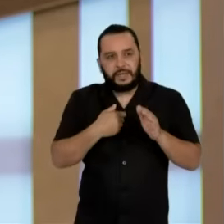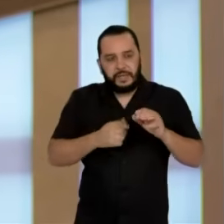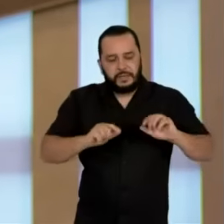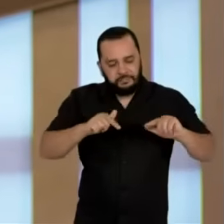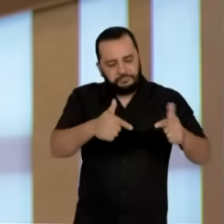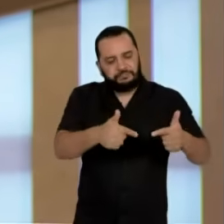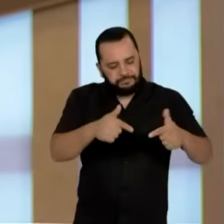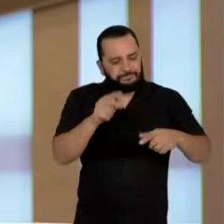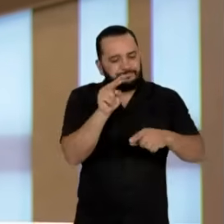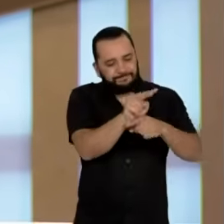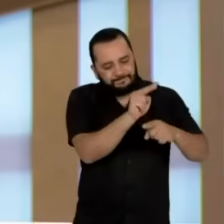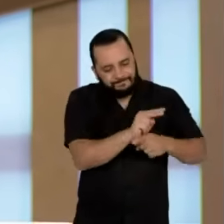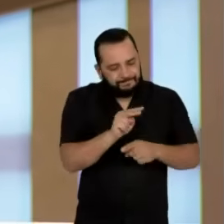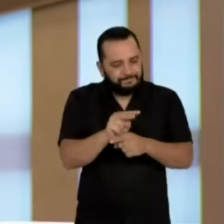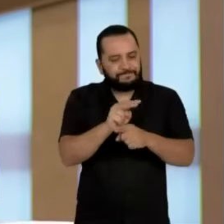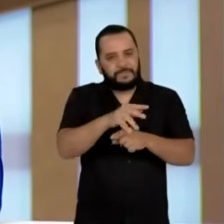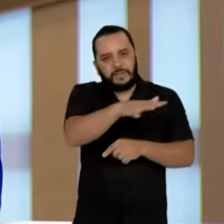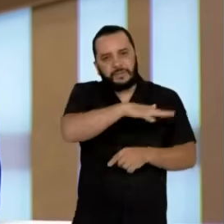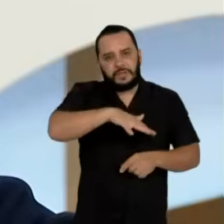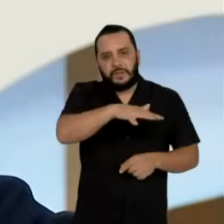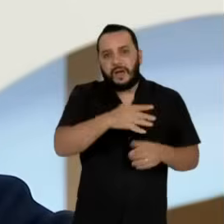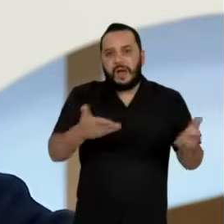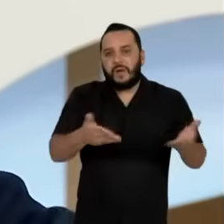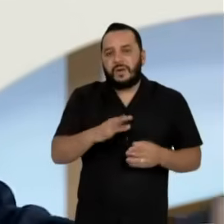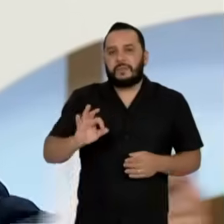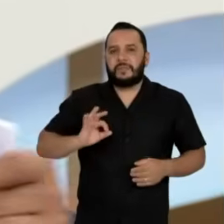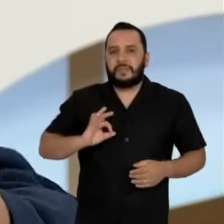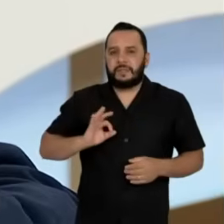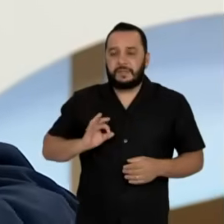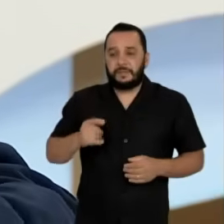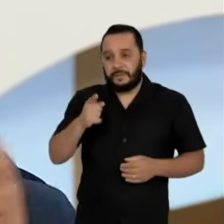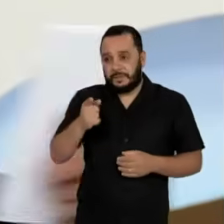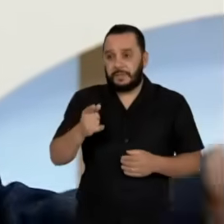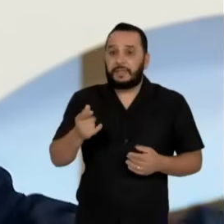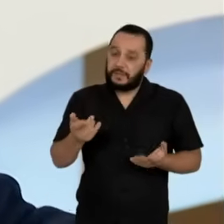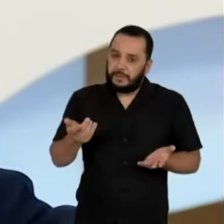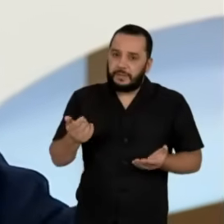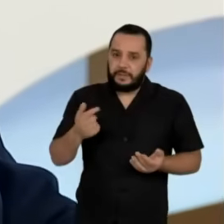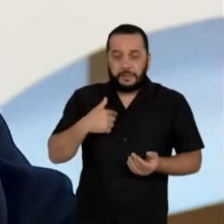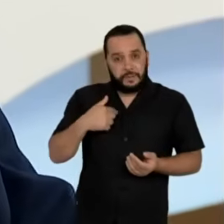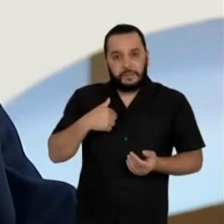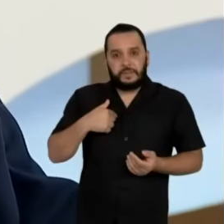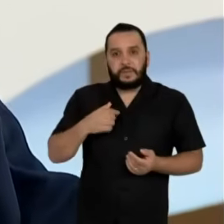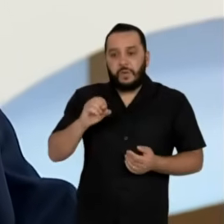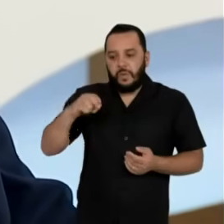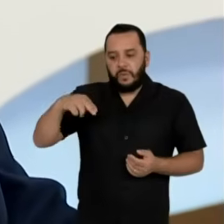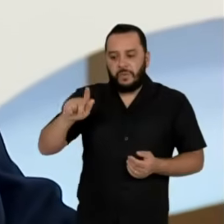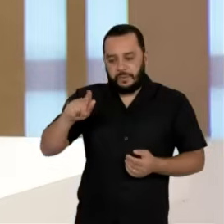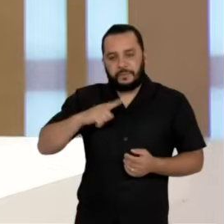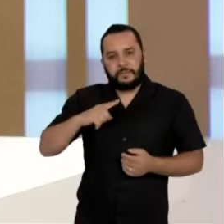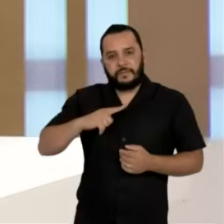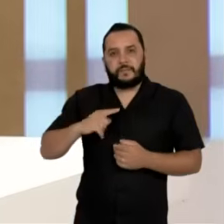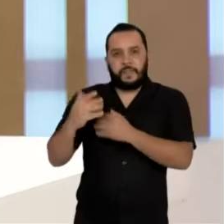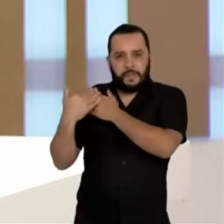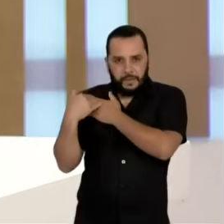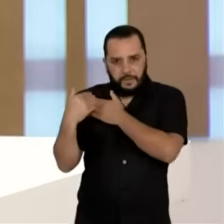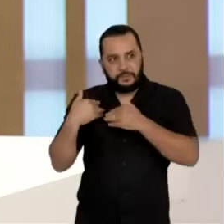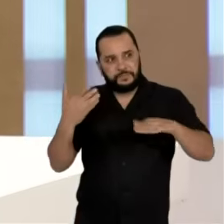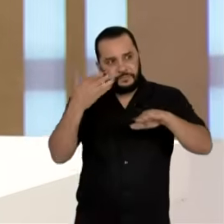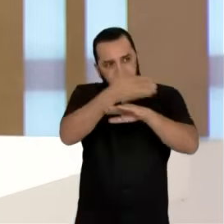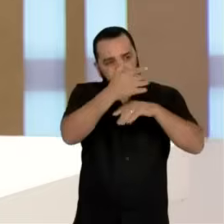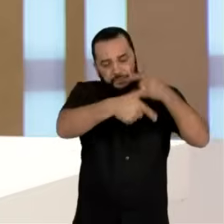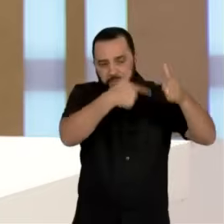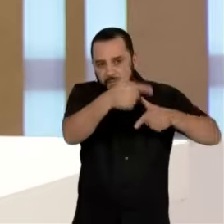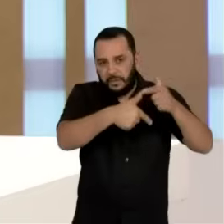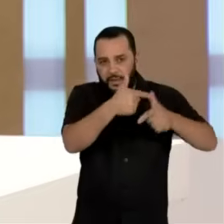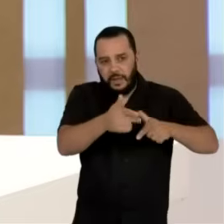está envolto nesse caso de polícia agora, vendo você como um ongueiro, um cara que foi para lá com uma missão e de repente